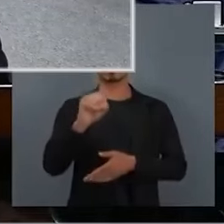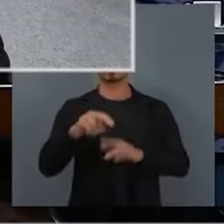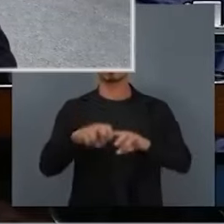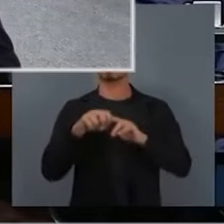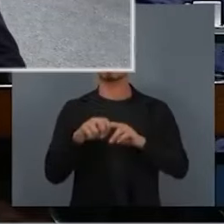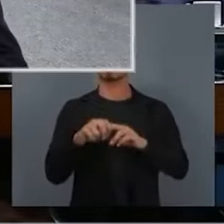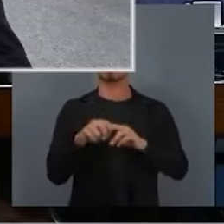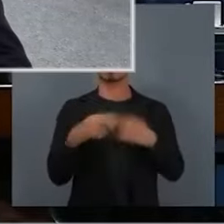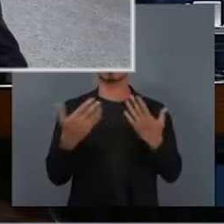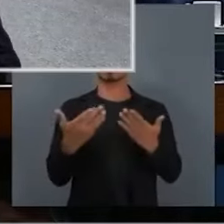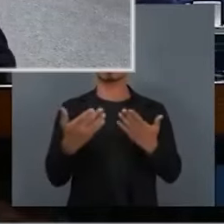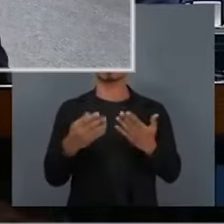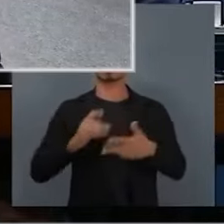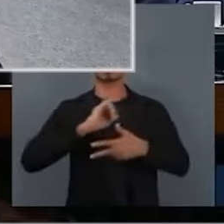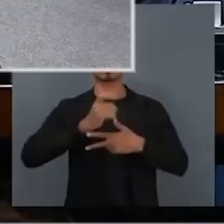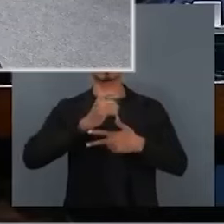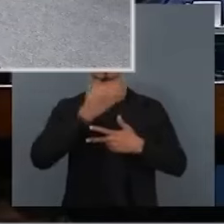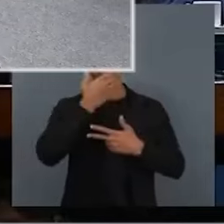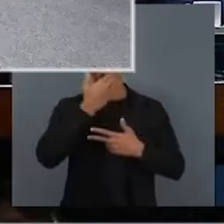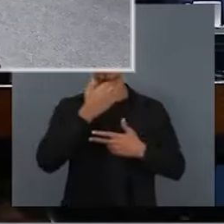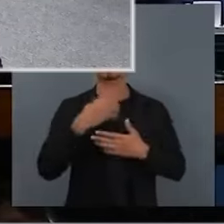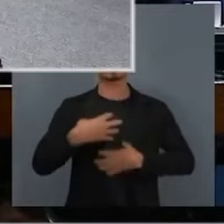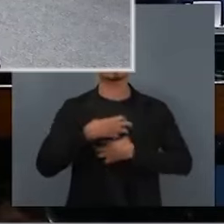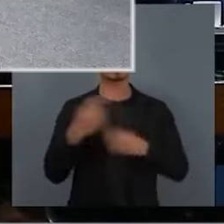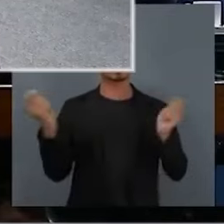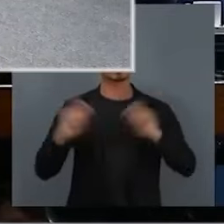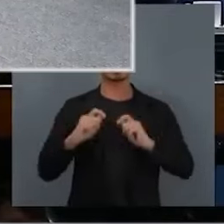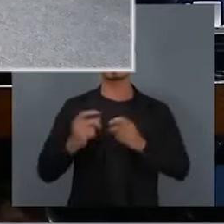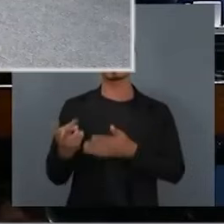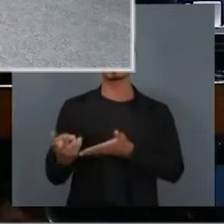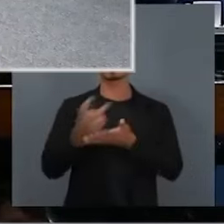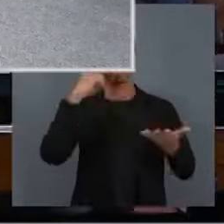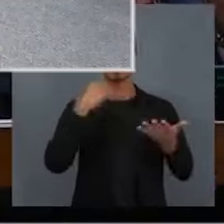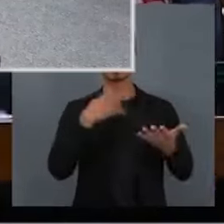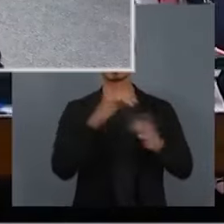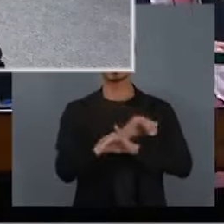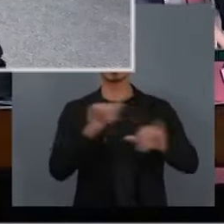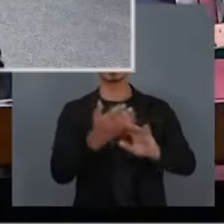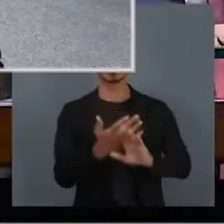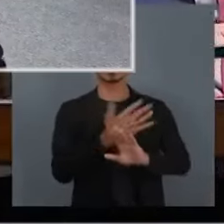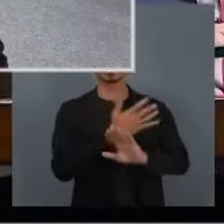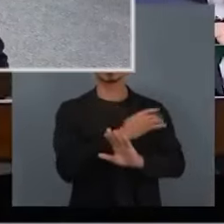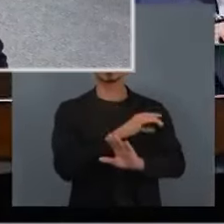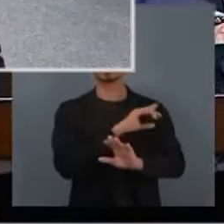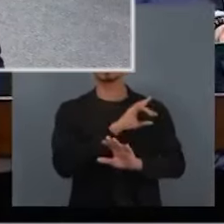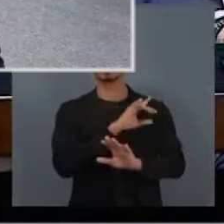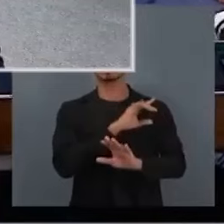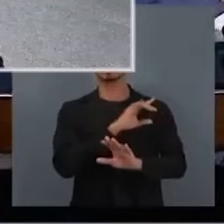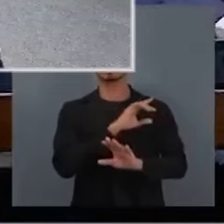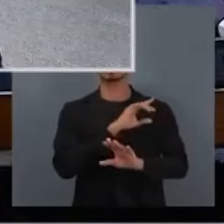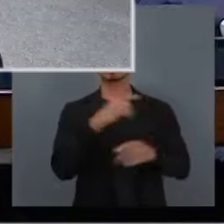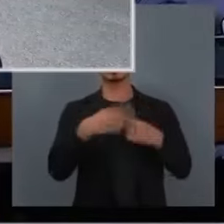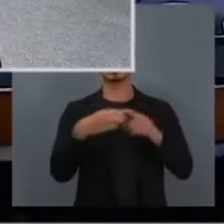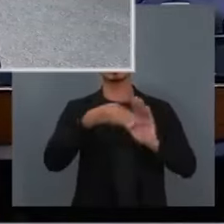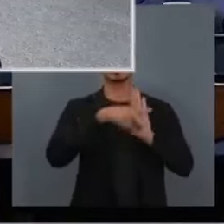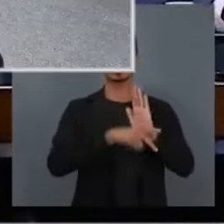medida provisória que foi devolvida ao governo federal, medida provisória que previa ali suspender o pagamento de créditos do PIS e da COFINS